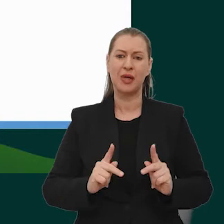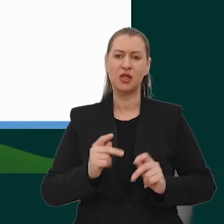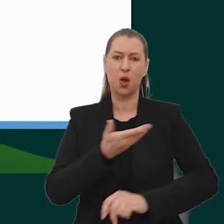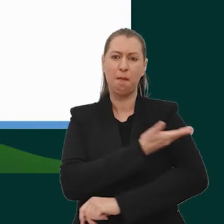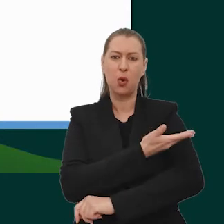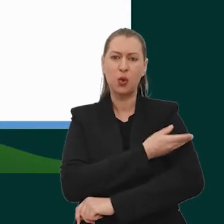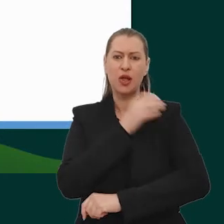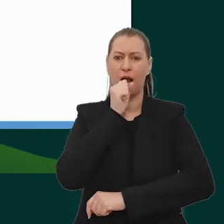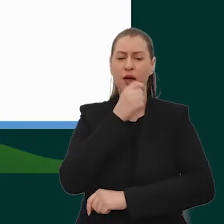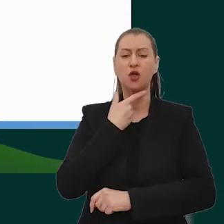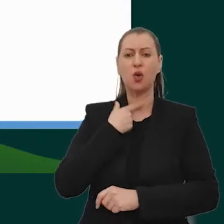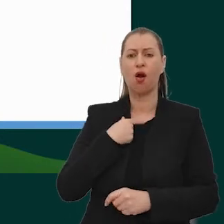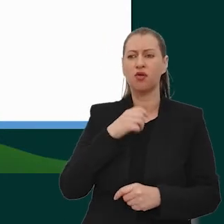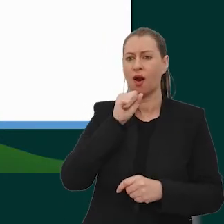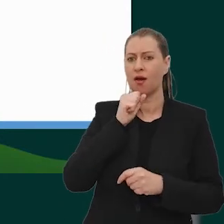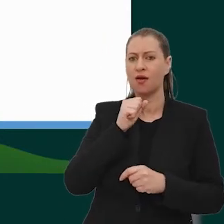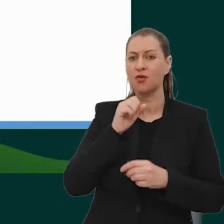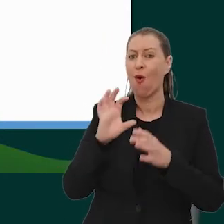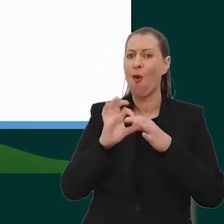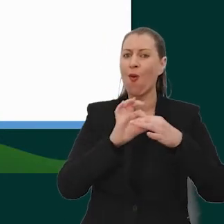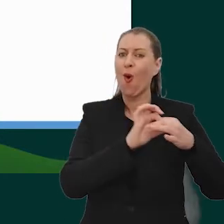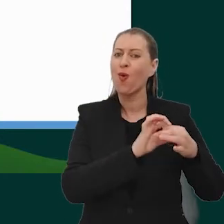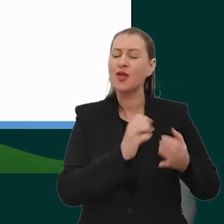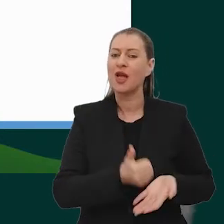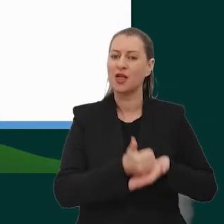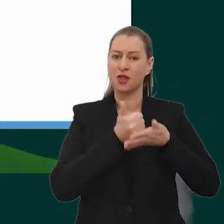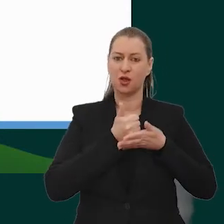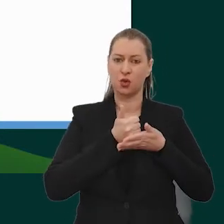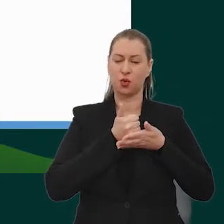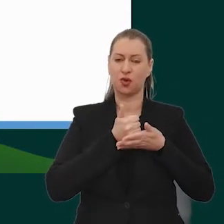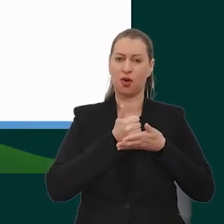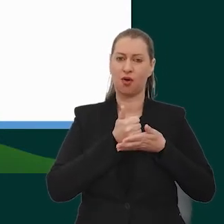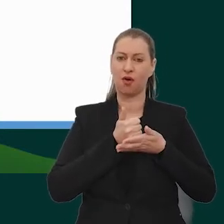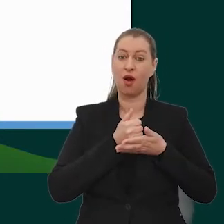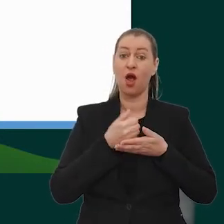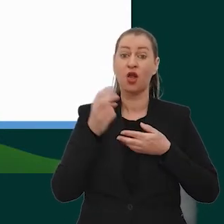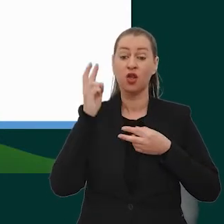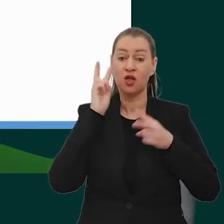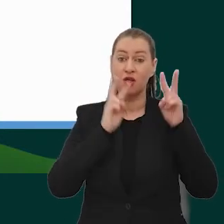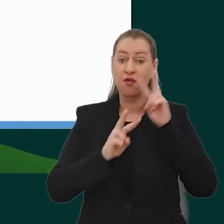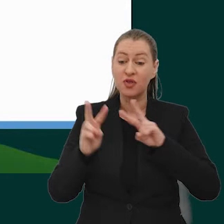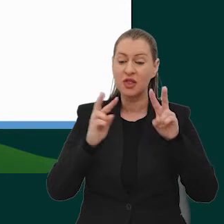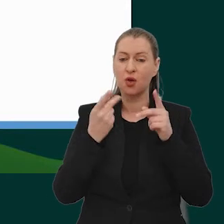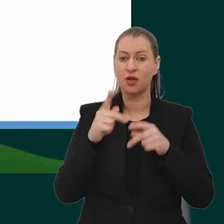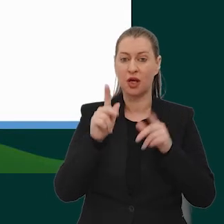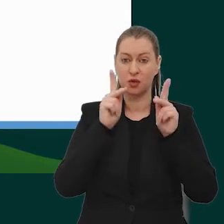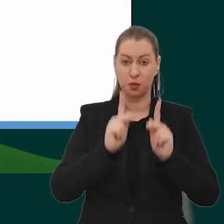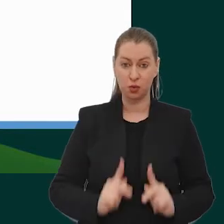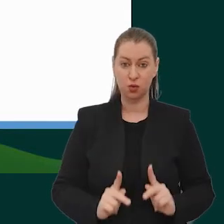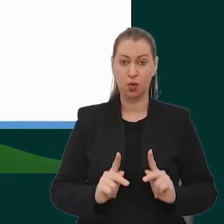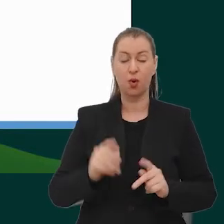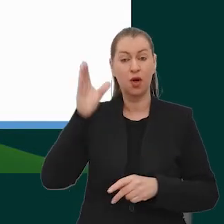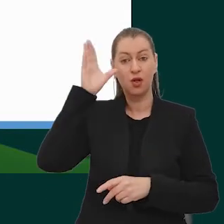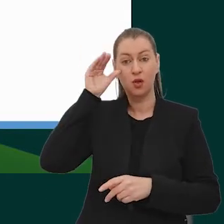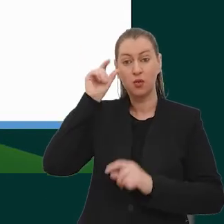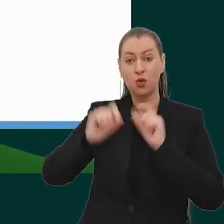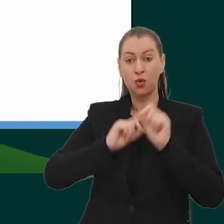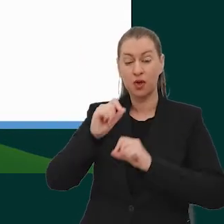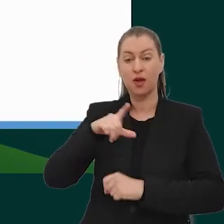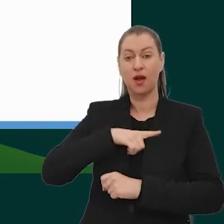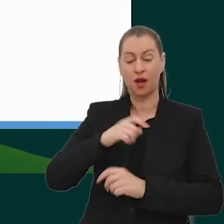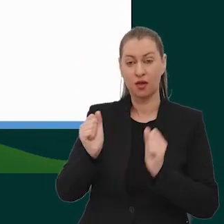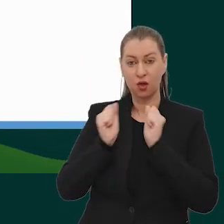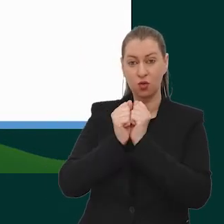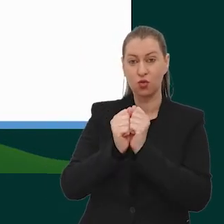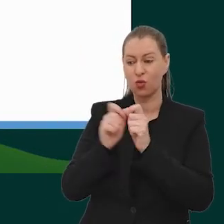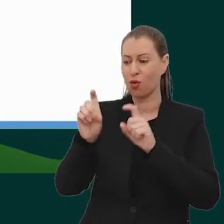laranja, gosto de laranja. O nosso contexto muda tudo. A gente está com a visão da pessoa, a gente está observando o que ela está carregando. O